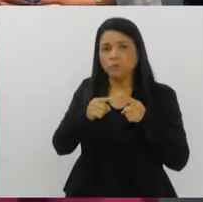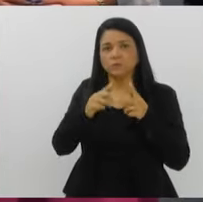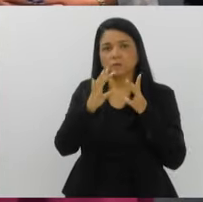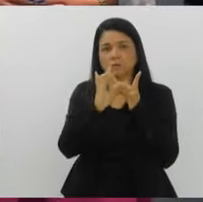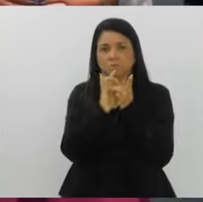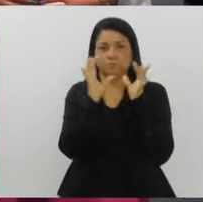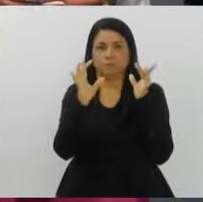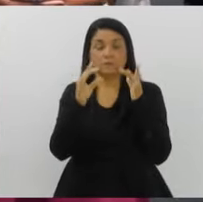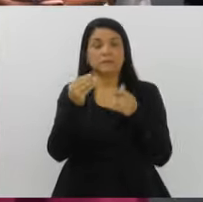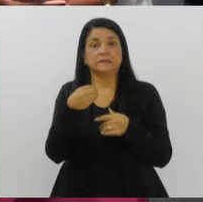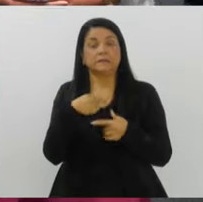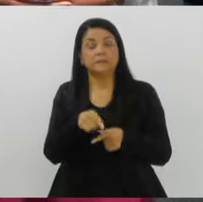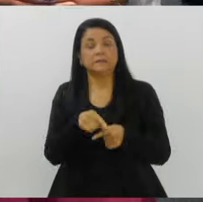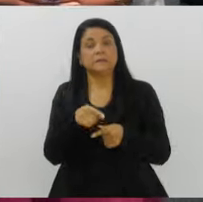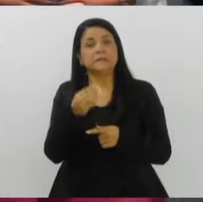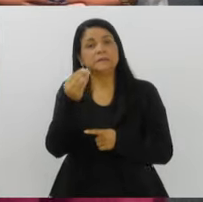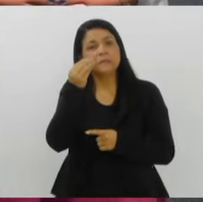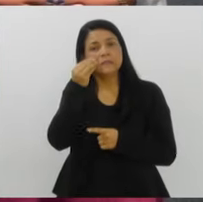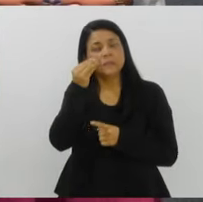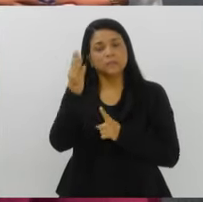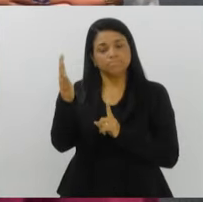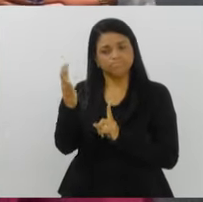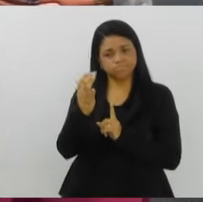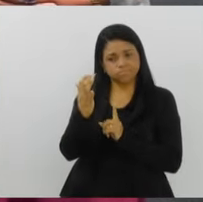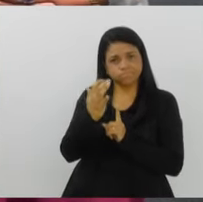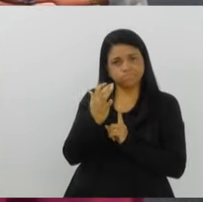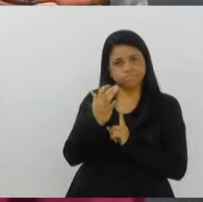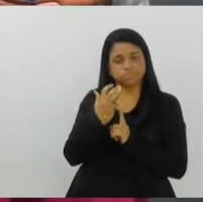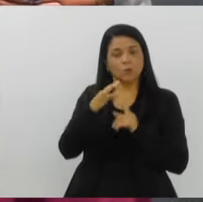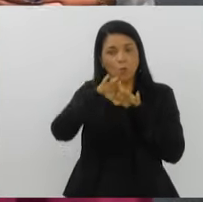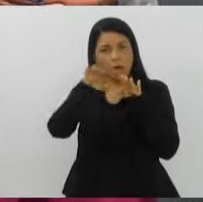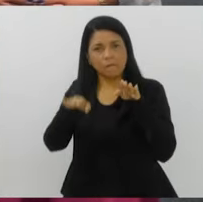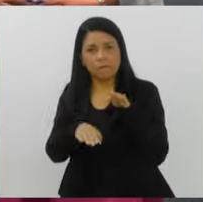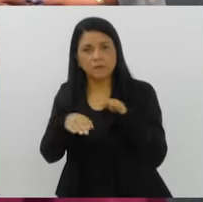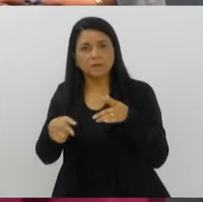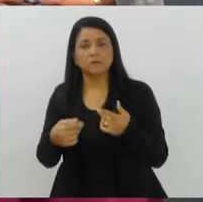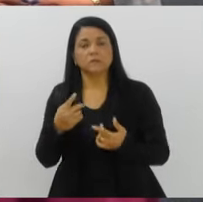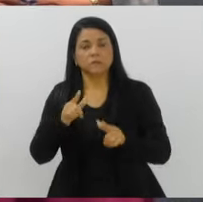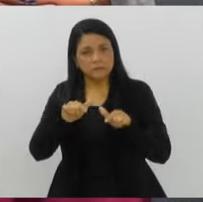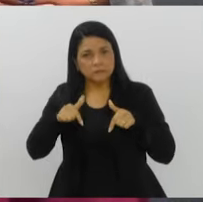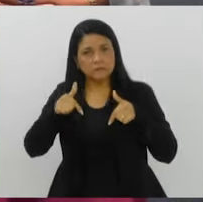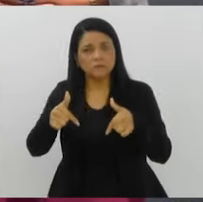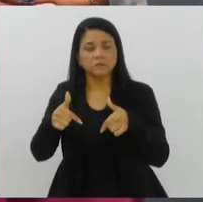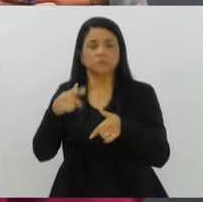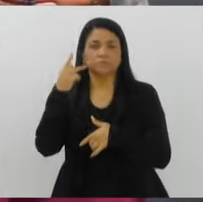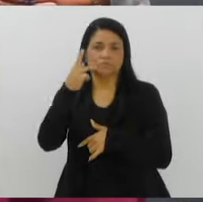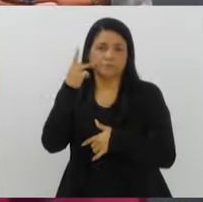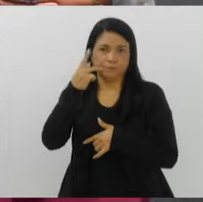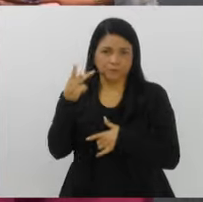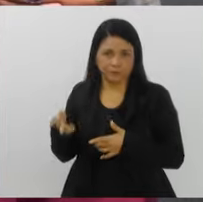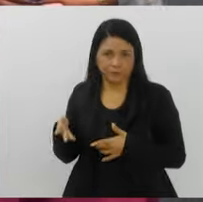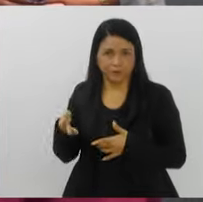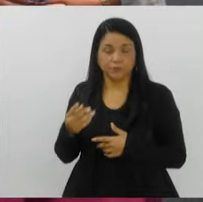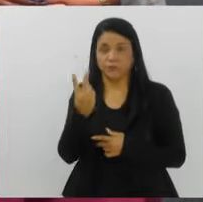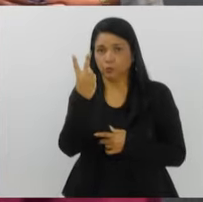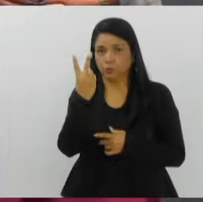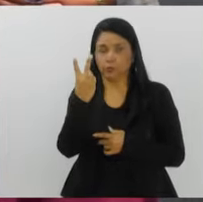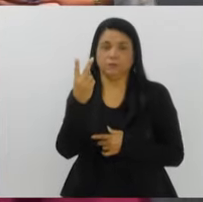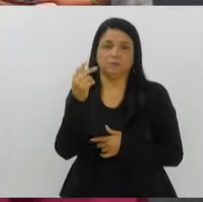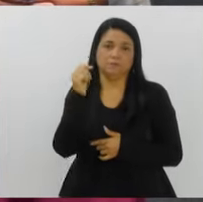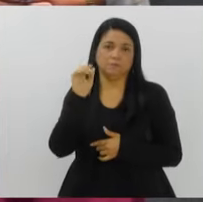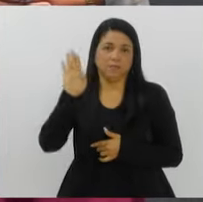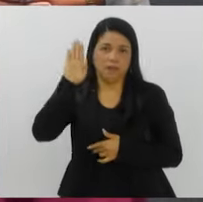dá tentando inibir o exercício parlamentar de duas deputadas eleitas. Então é muito importante que essa